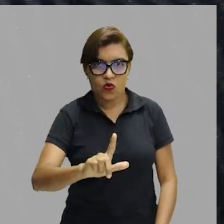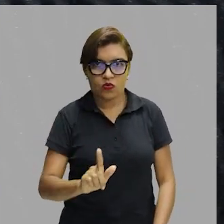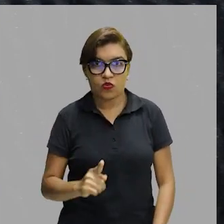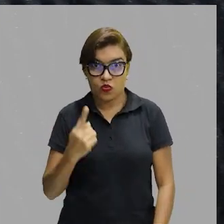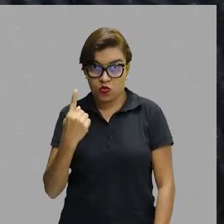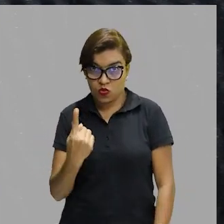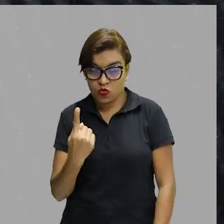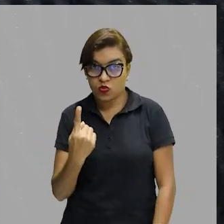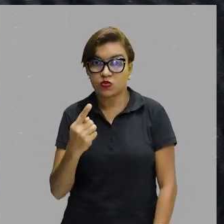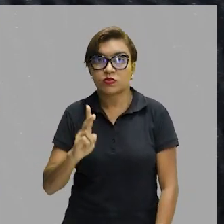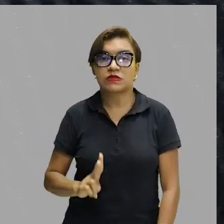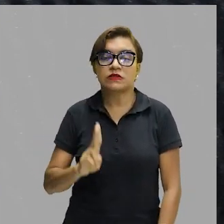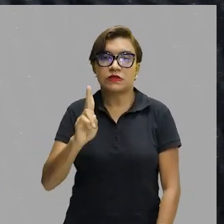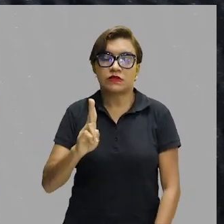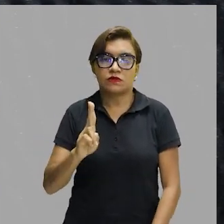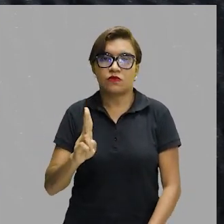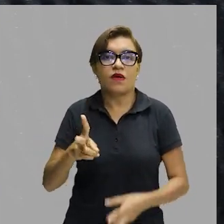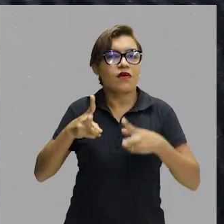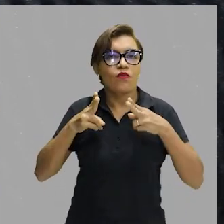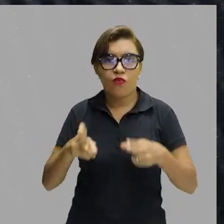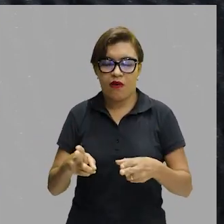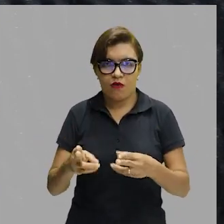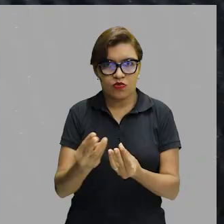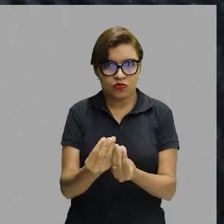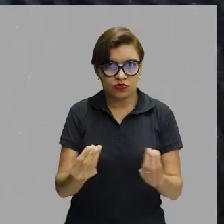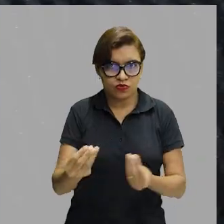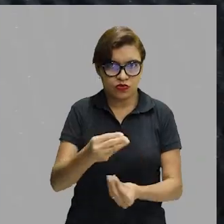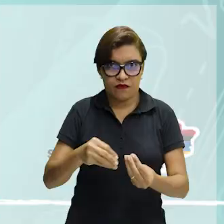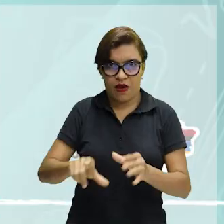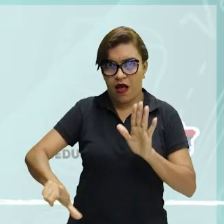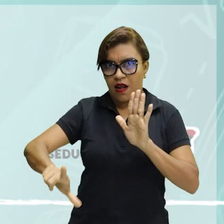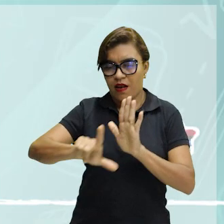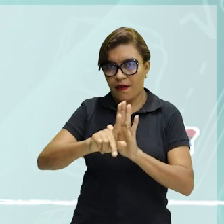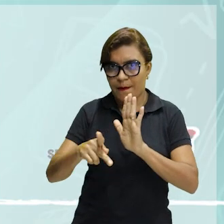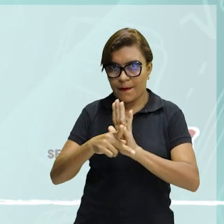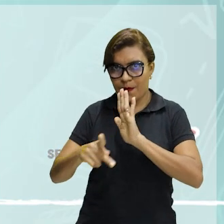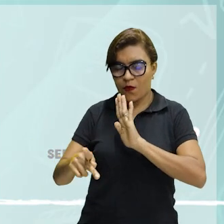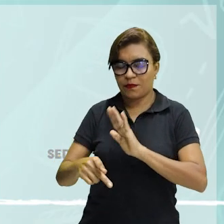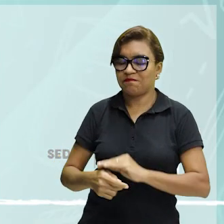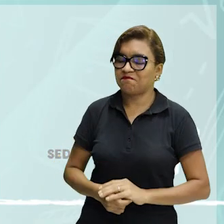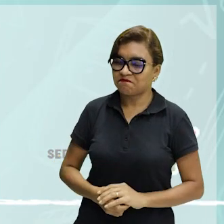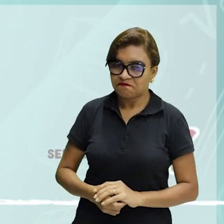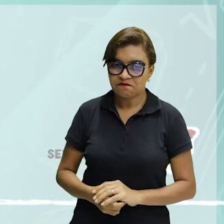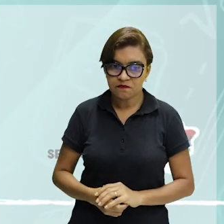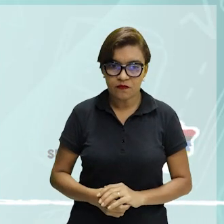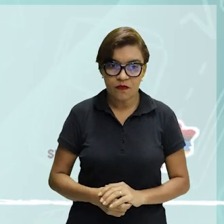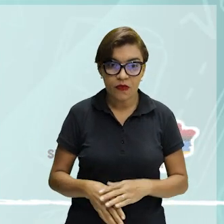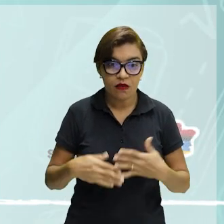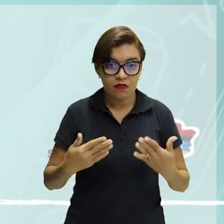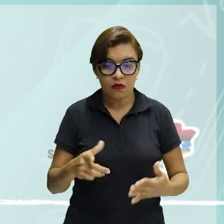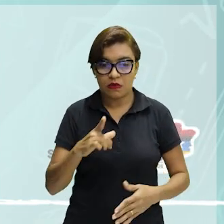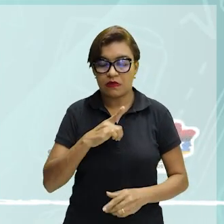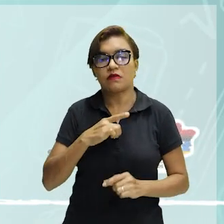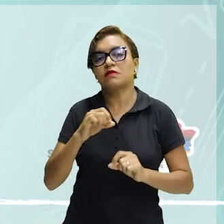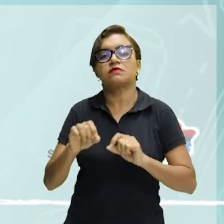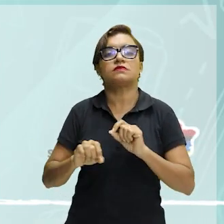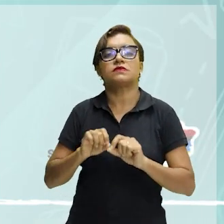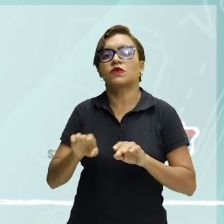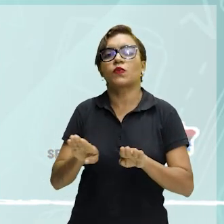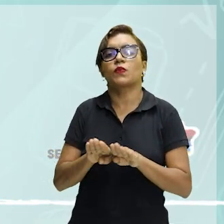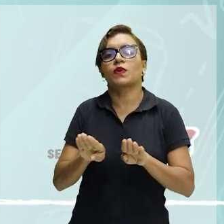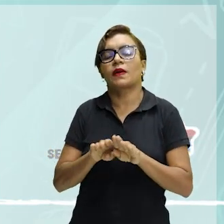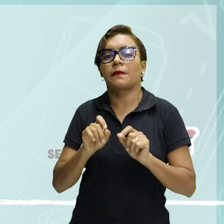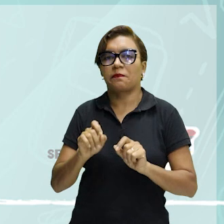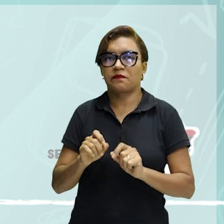mesmo efeito coligativo. Essa é a lei de Raoult, certo? Considerando que a